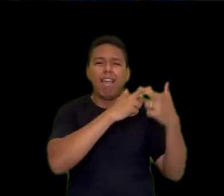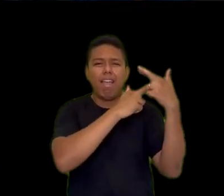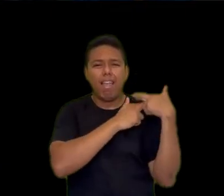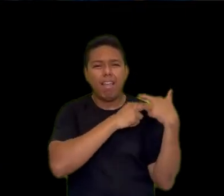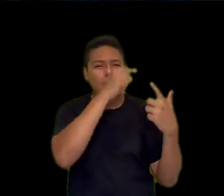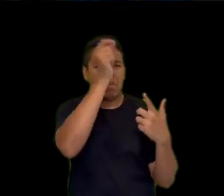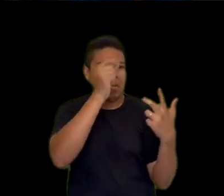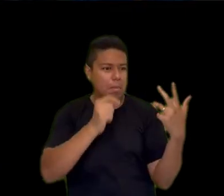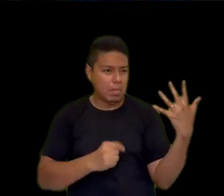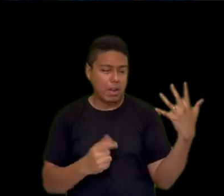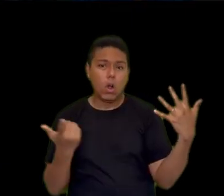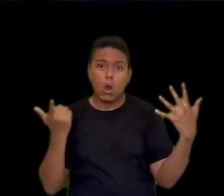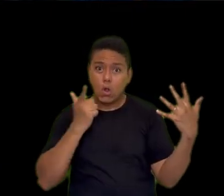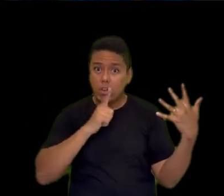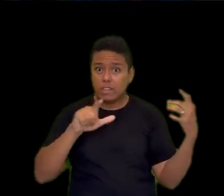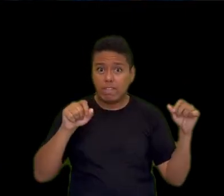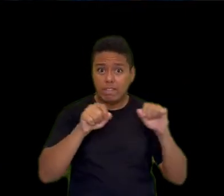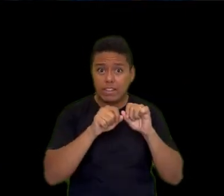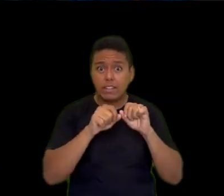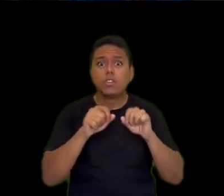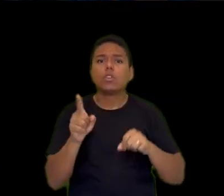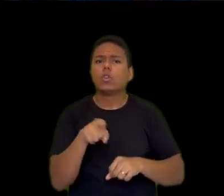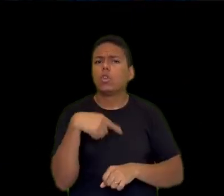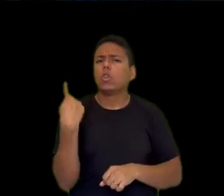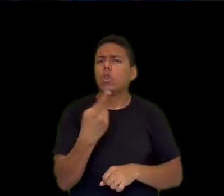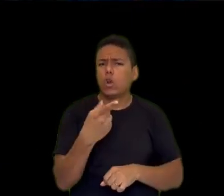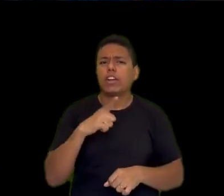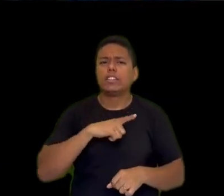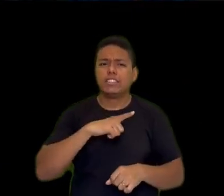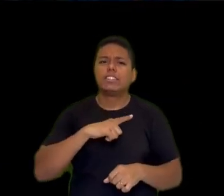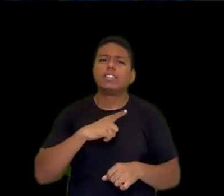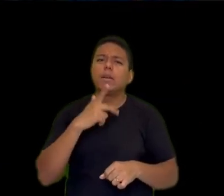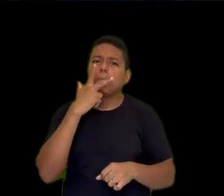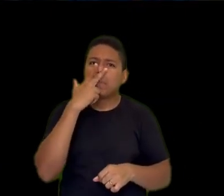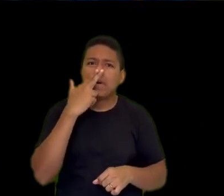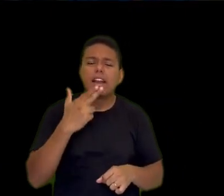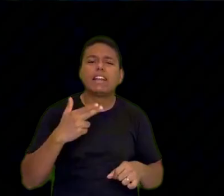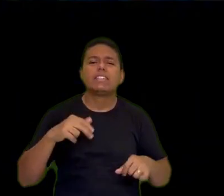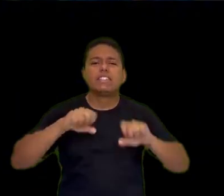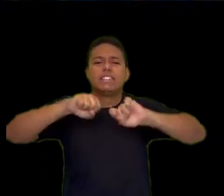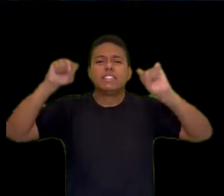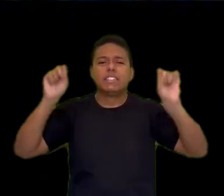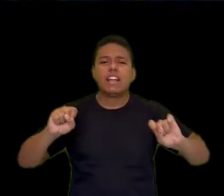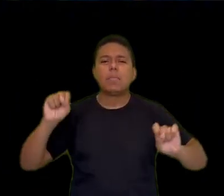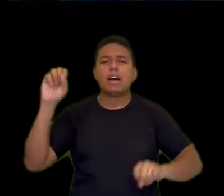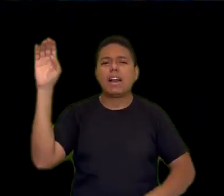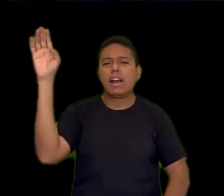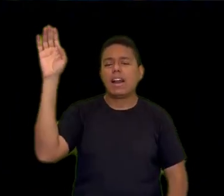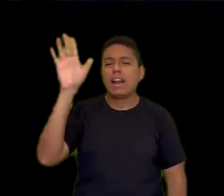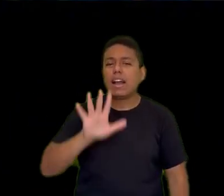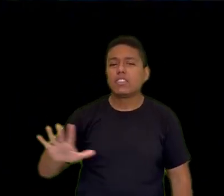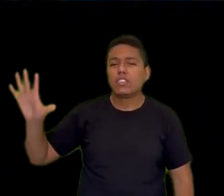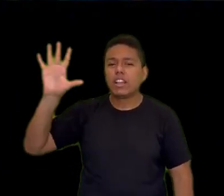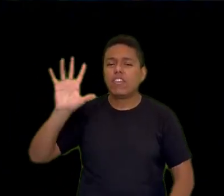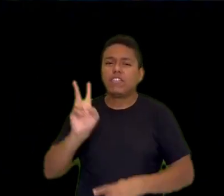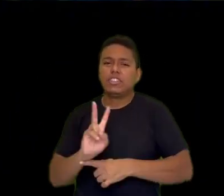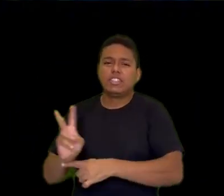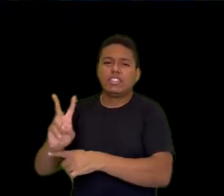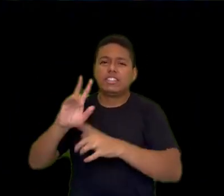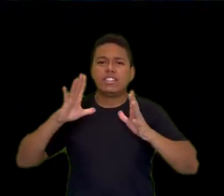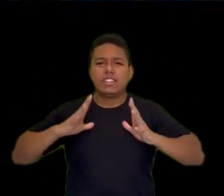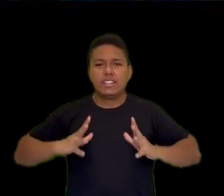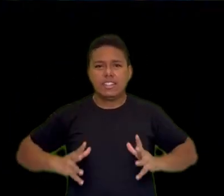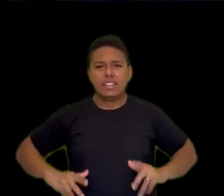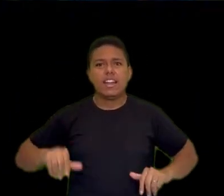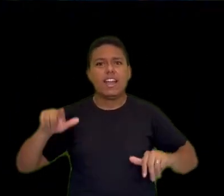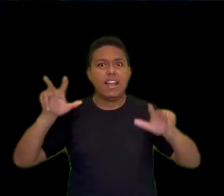Sistema Nacional de Vigilância Sanitária, que é um tema que a gente vai discutir na